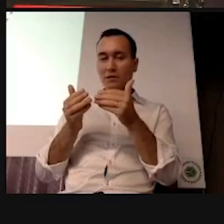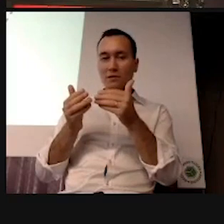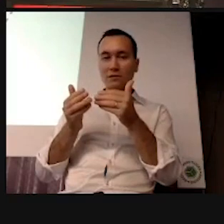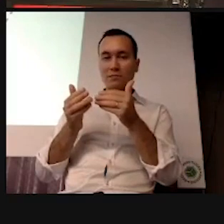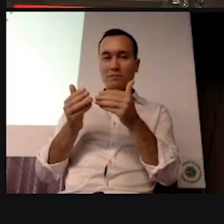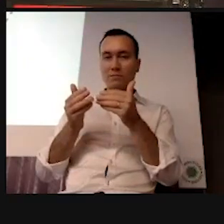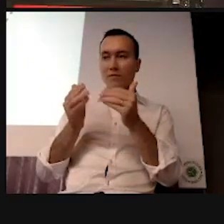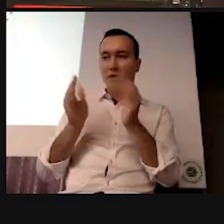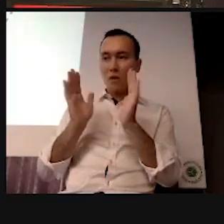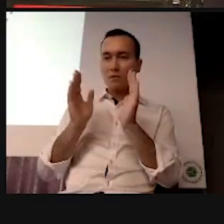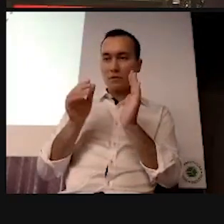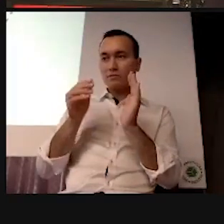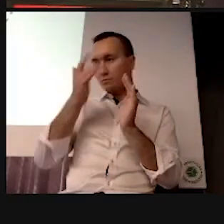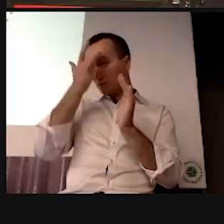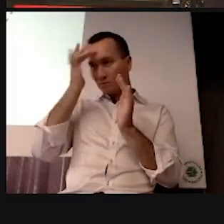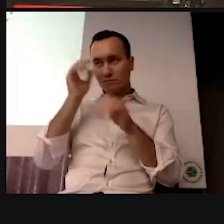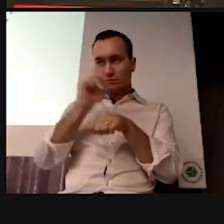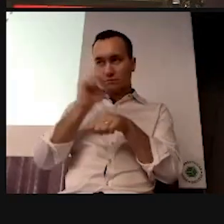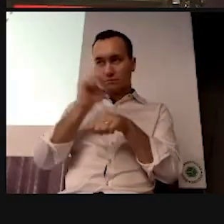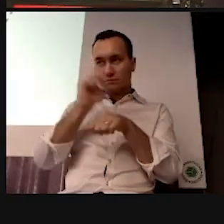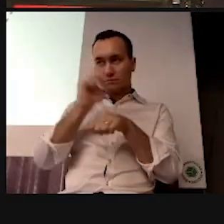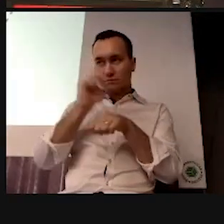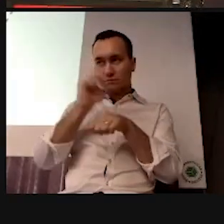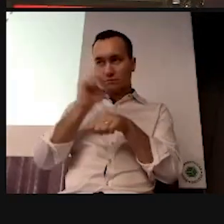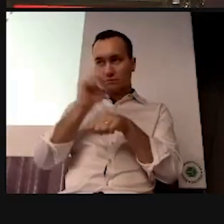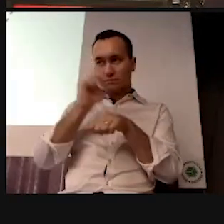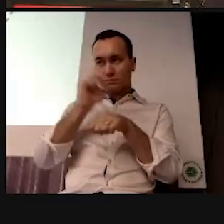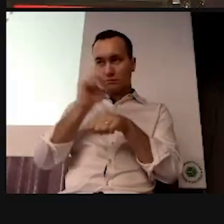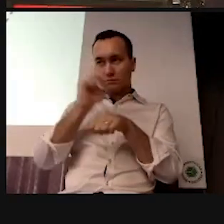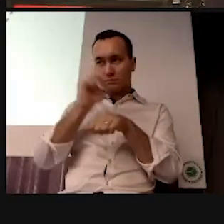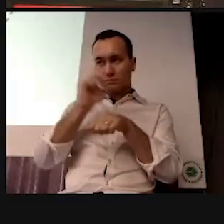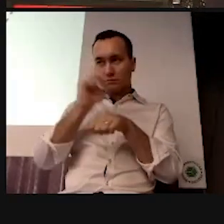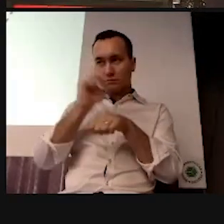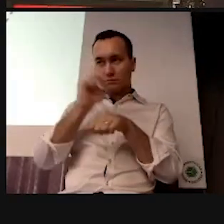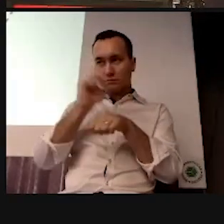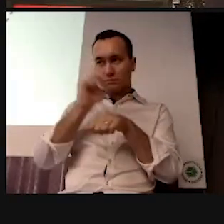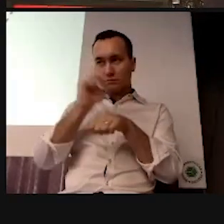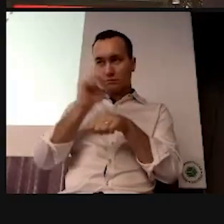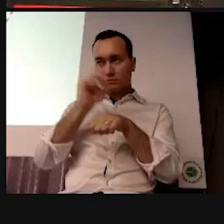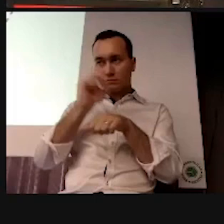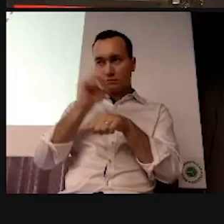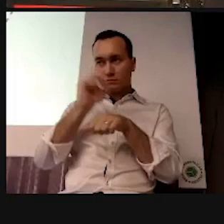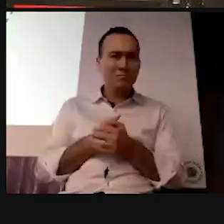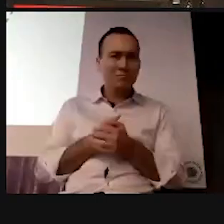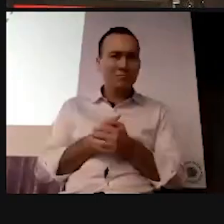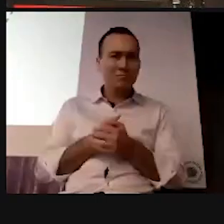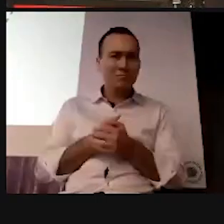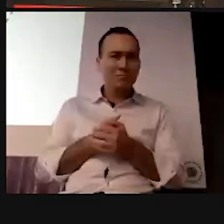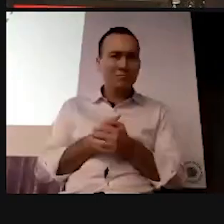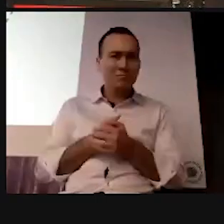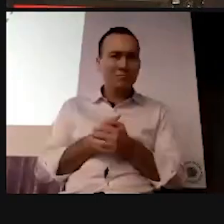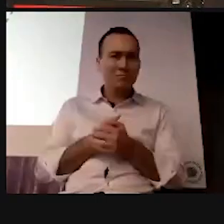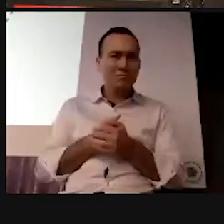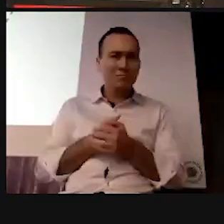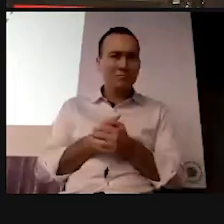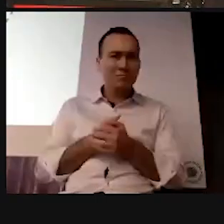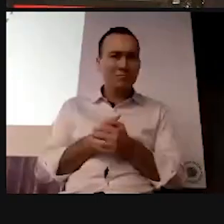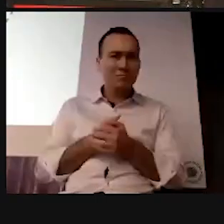muito, depois pesquisem, o Kai Anicelli, que era um gerente de treinamento da Bayer,